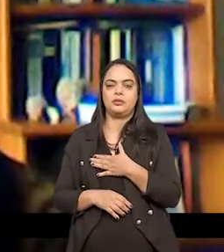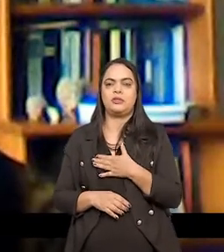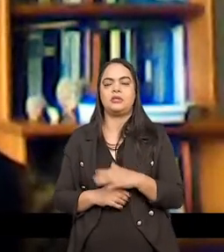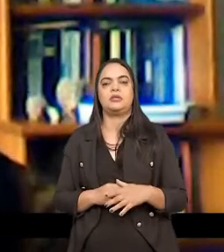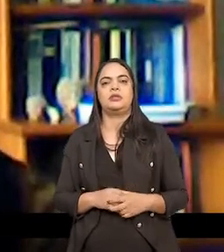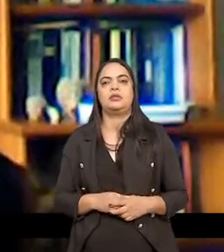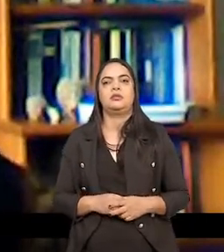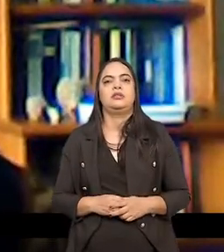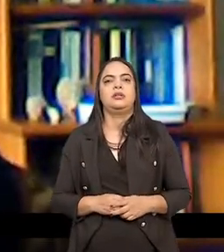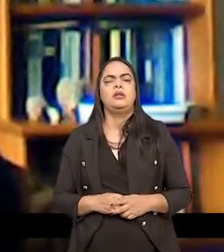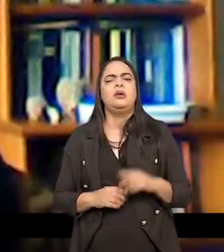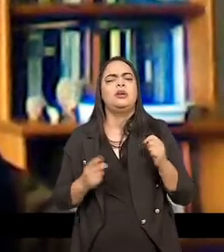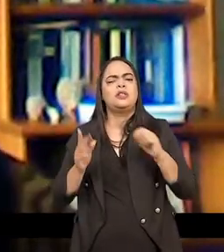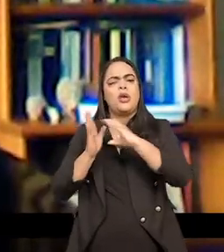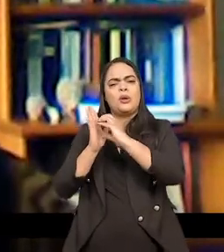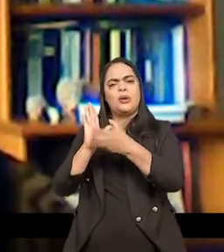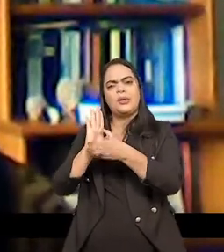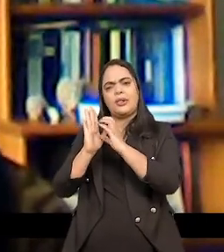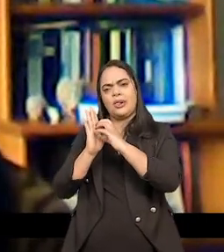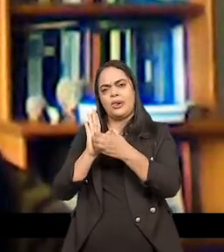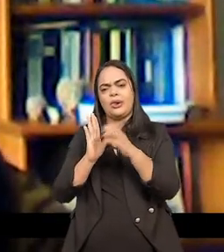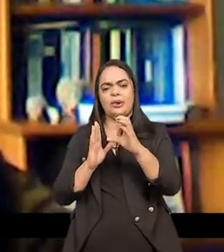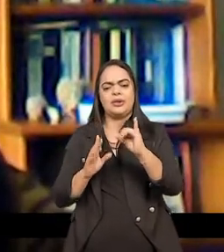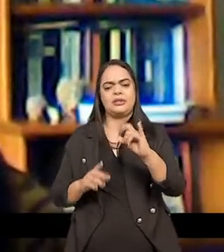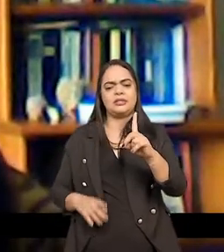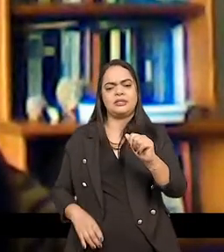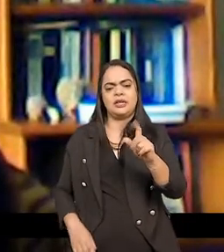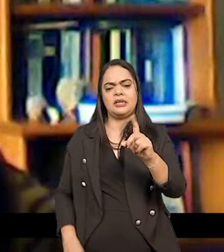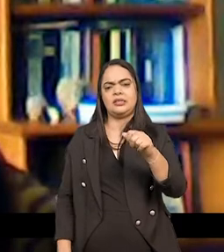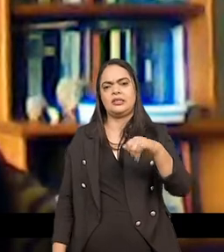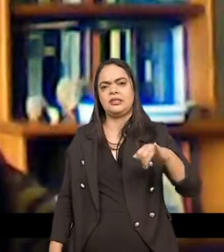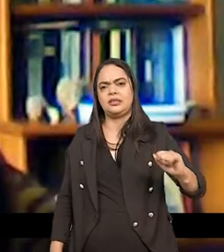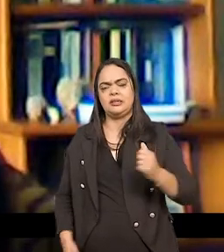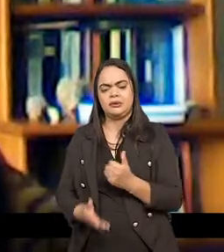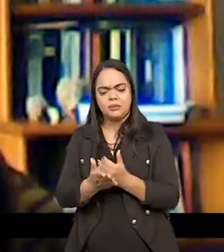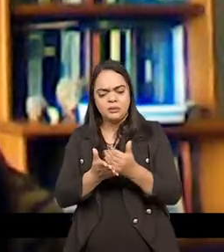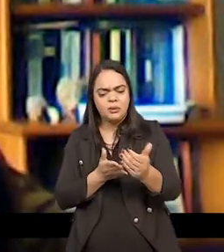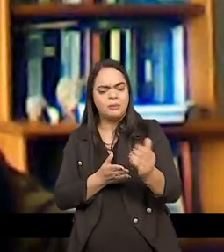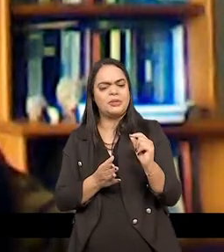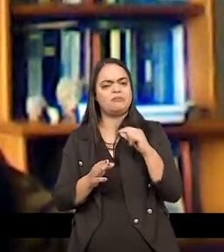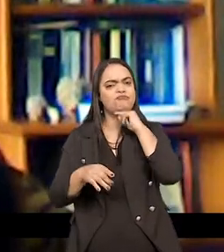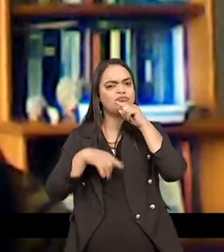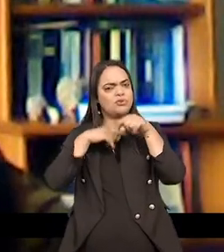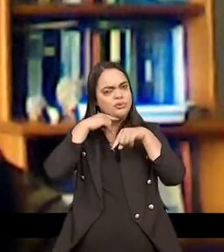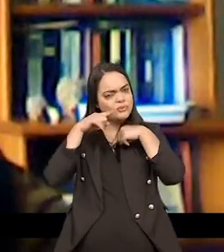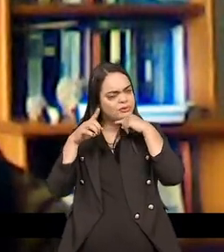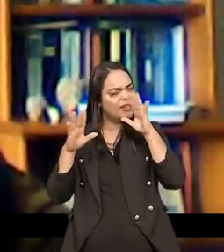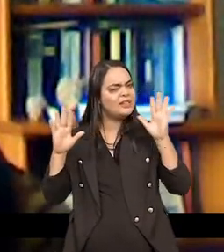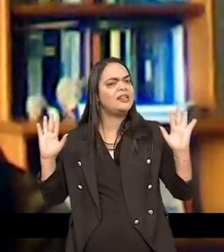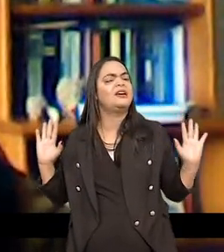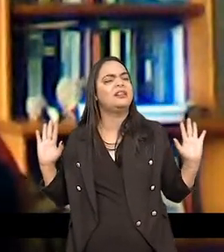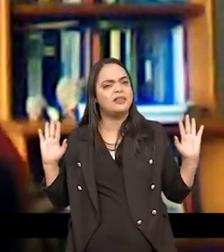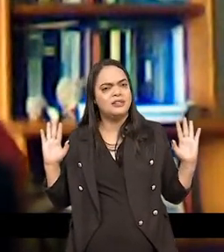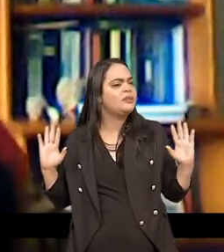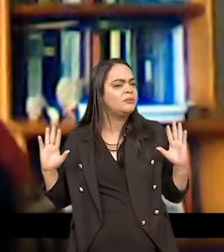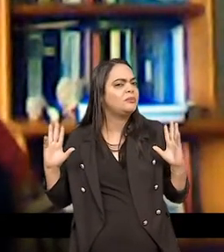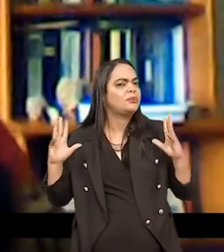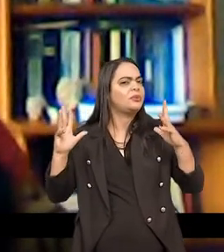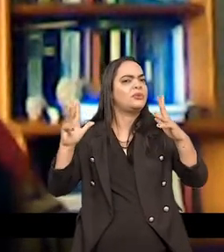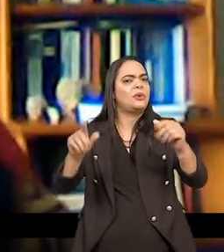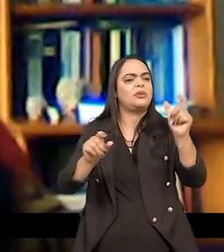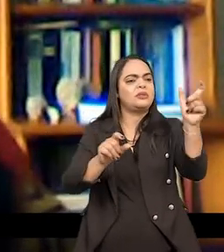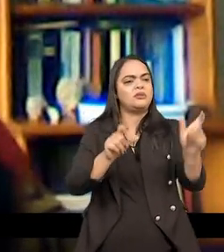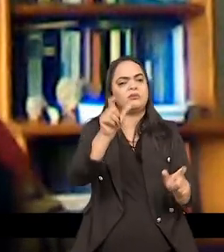esse conceito de cidadania, eu acho que tem começar a ser colocado sob suspeita por todos os sujeitos